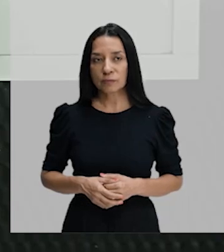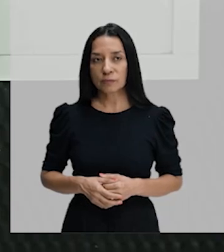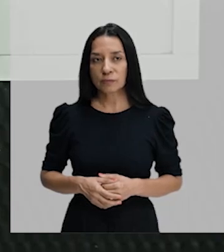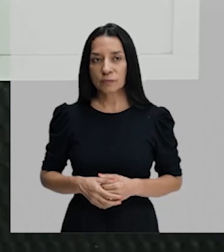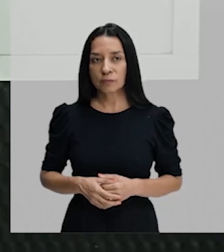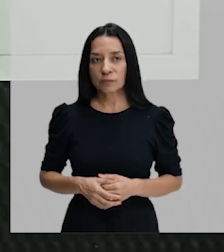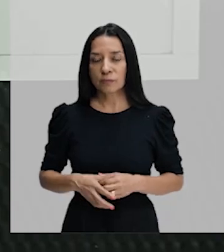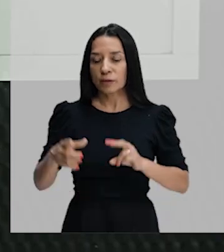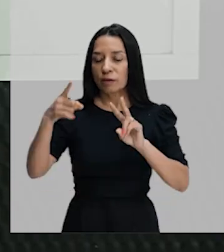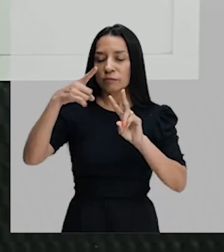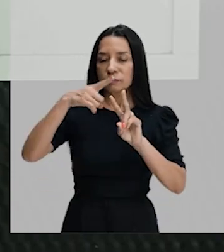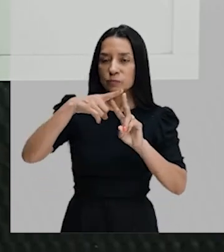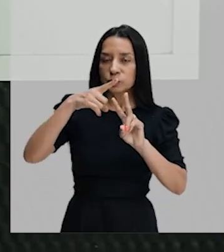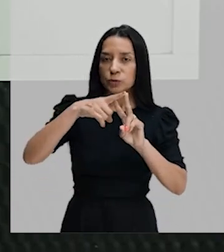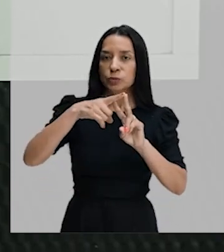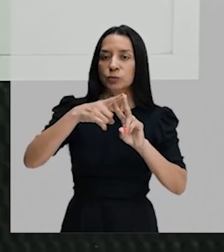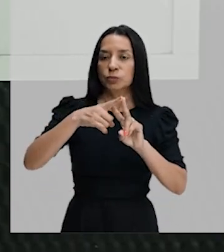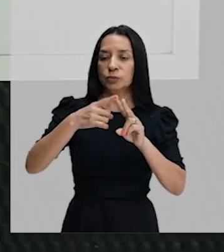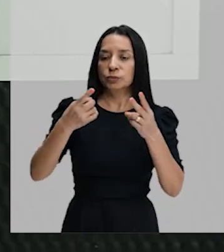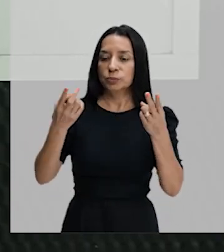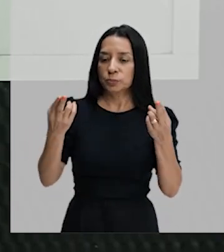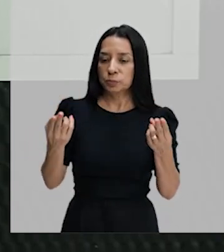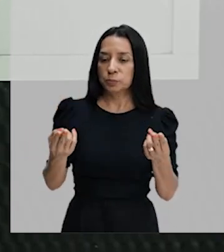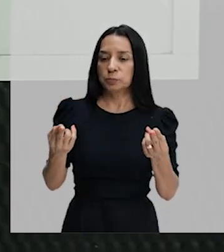de mesma